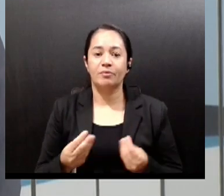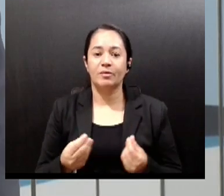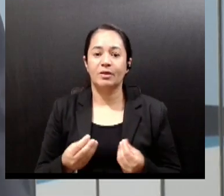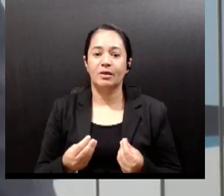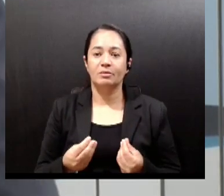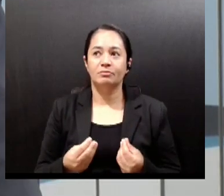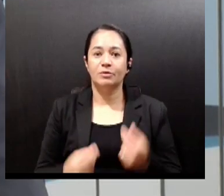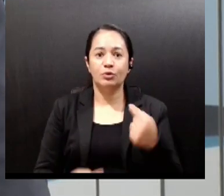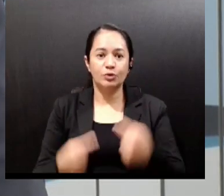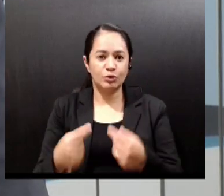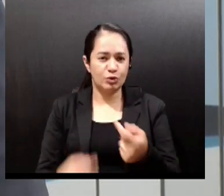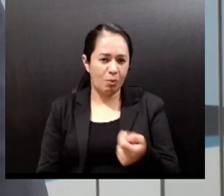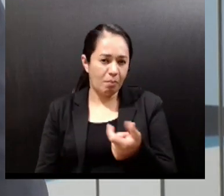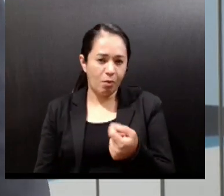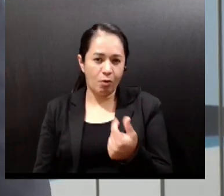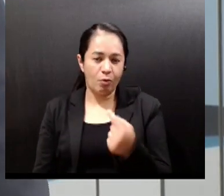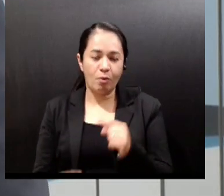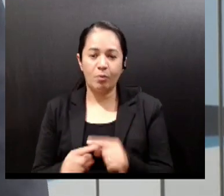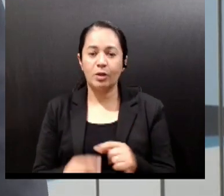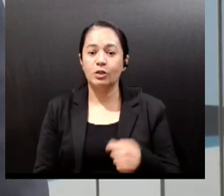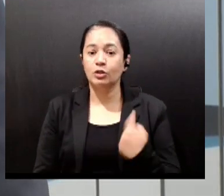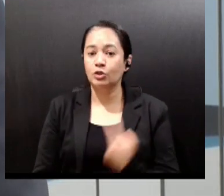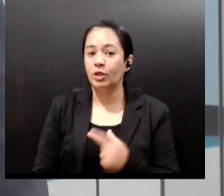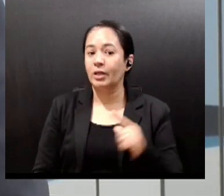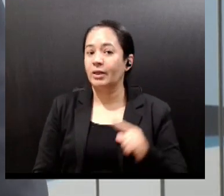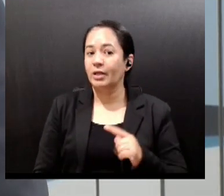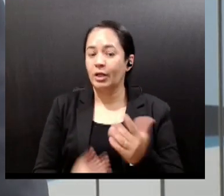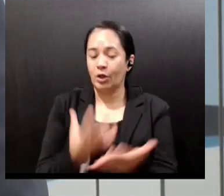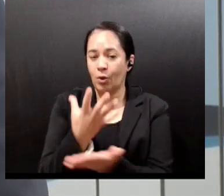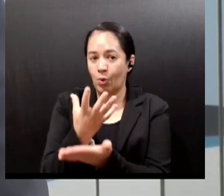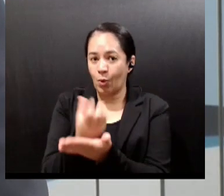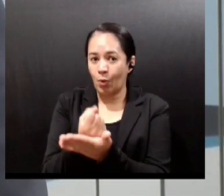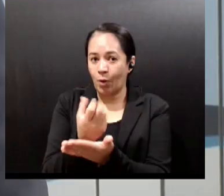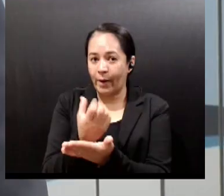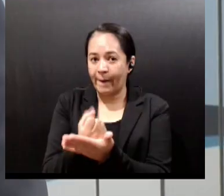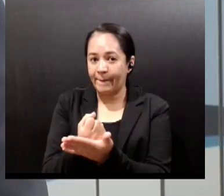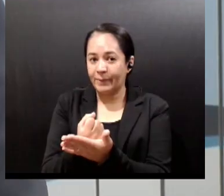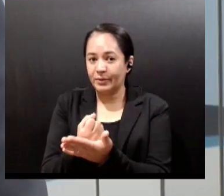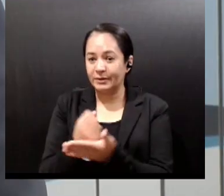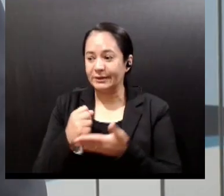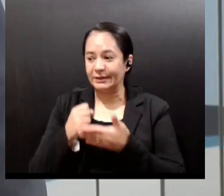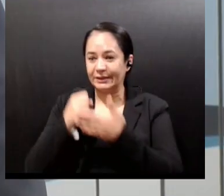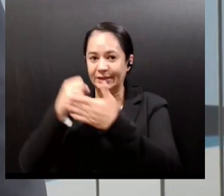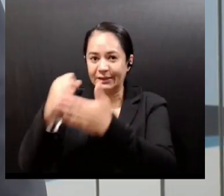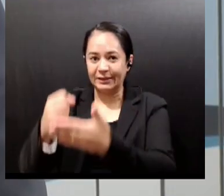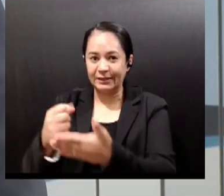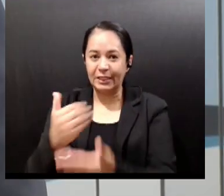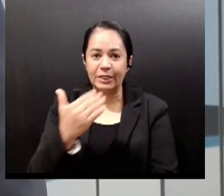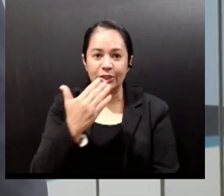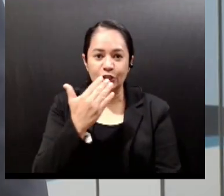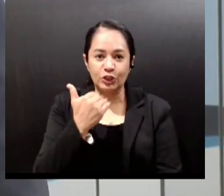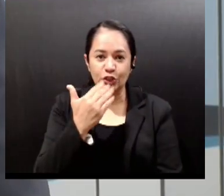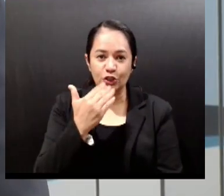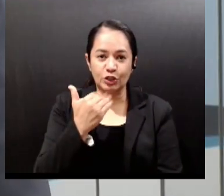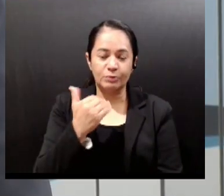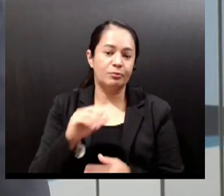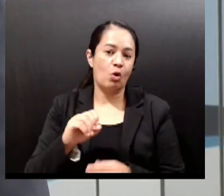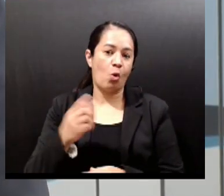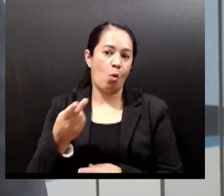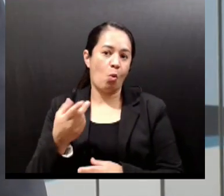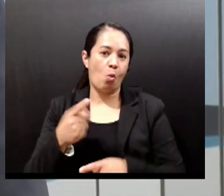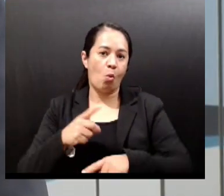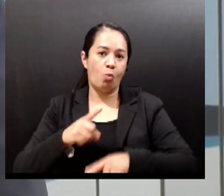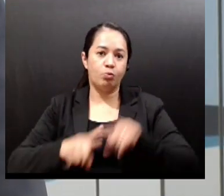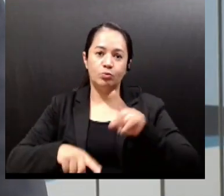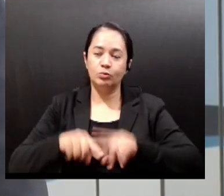que quando nós temos um aplicativo por entrega de alimentos ou encomenda, você,